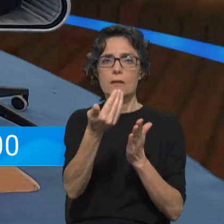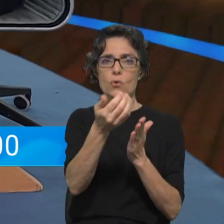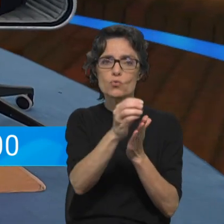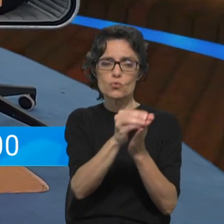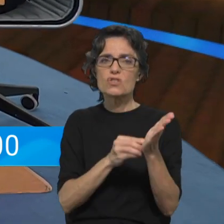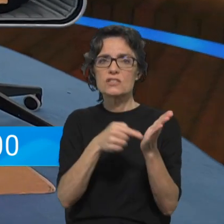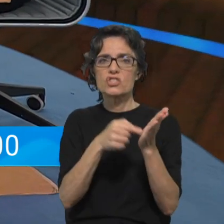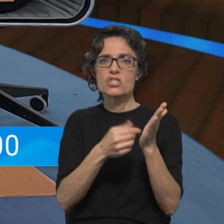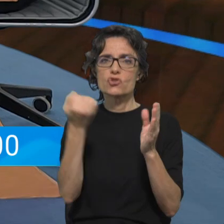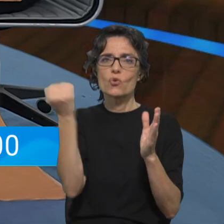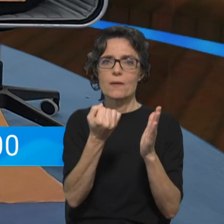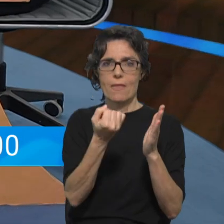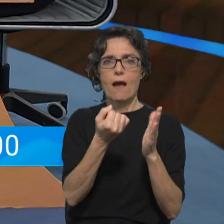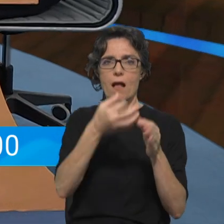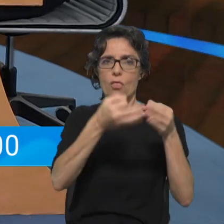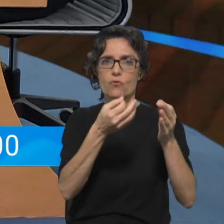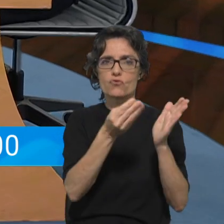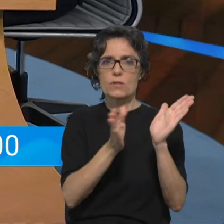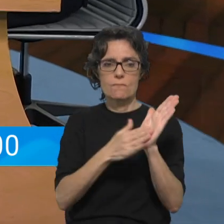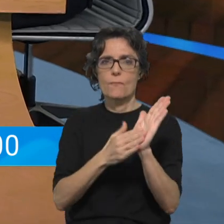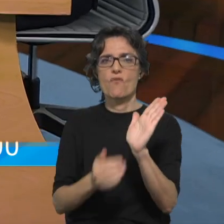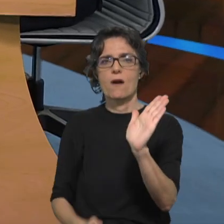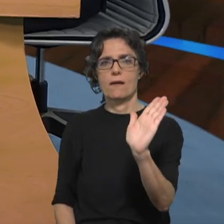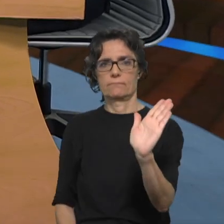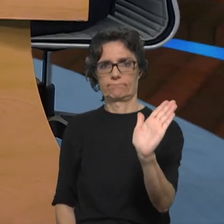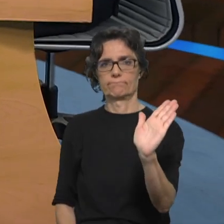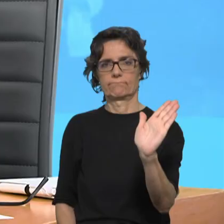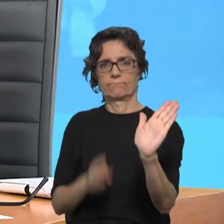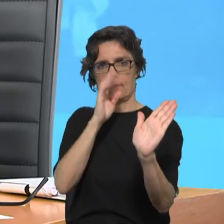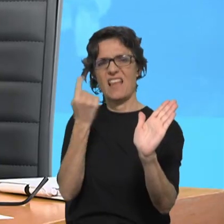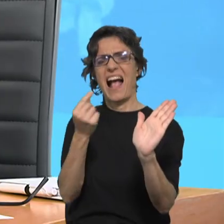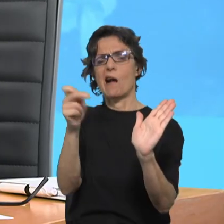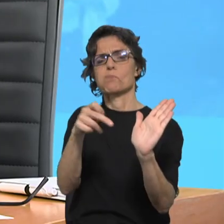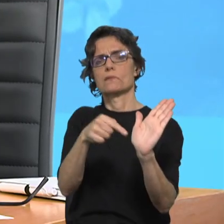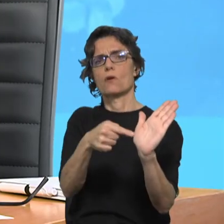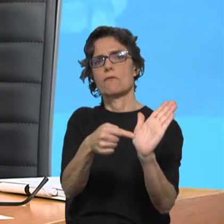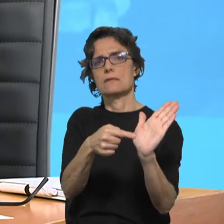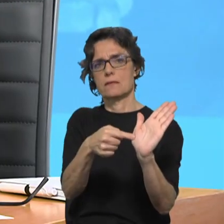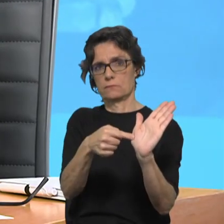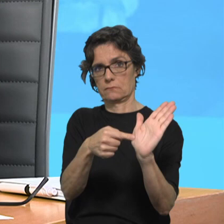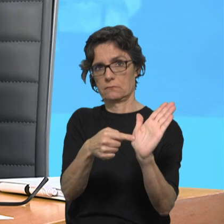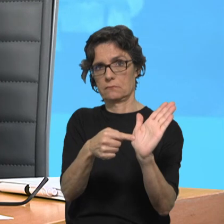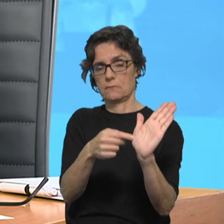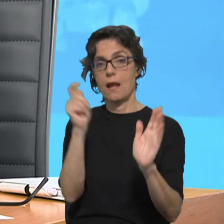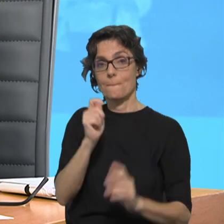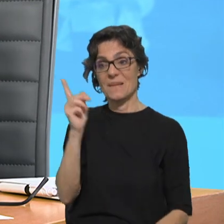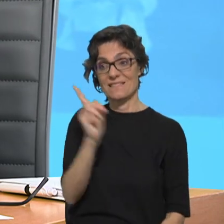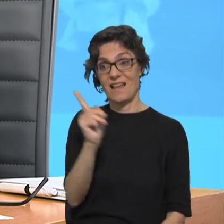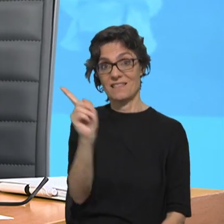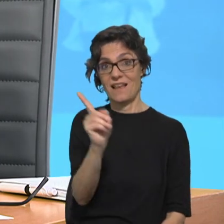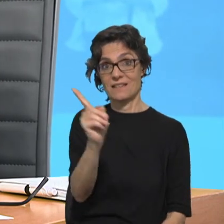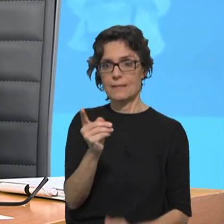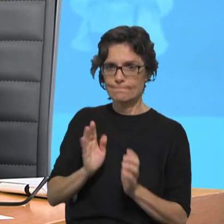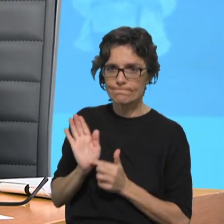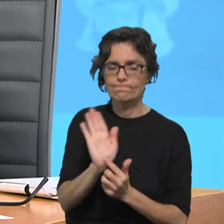Se calhar ajudava muito a detectar e a perceber que, efetivamente, há, junto